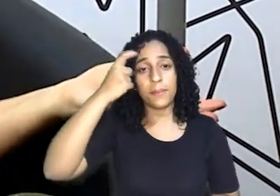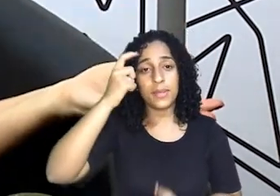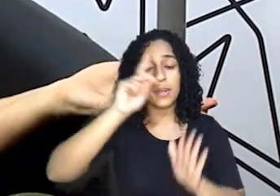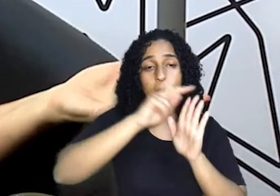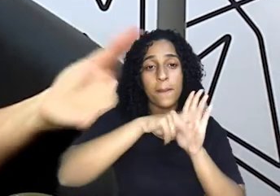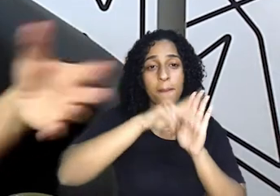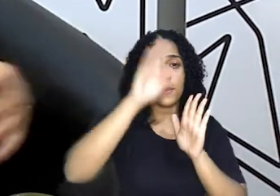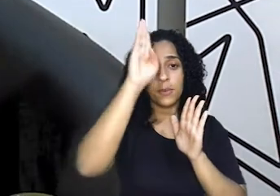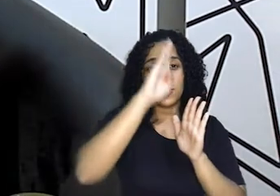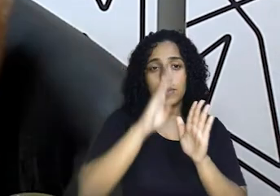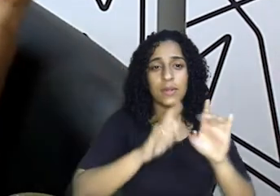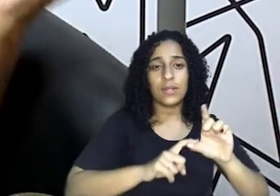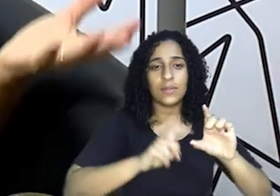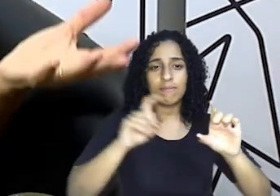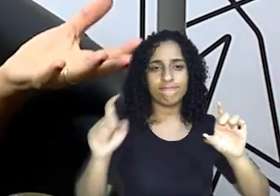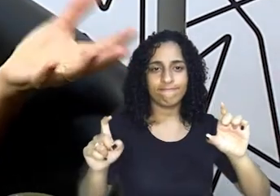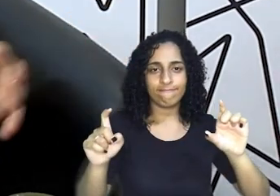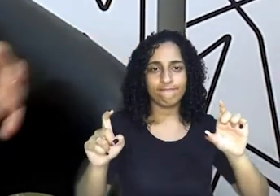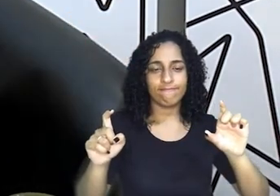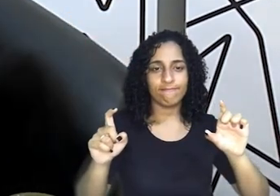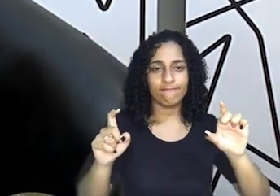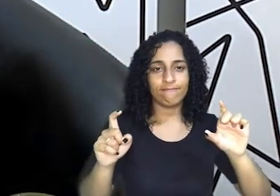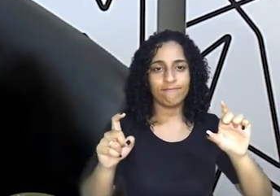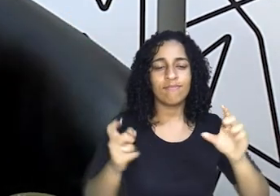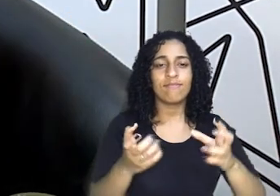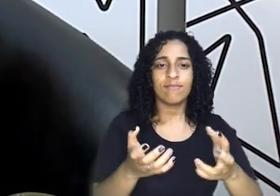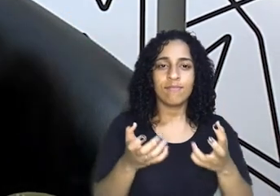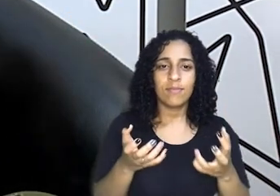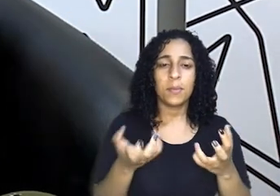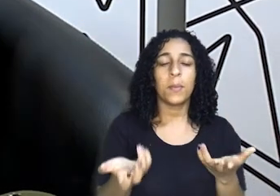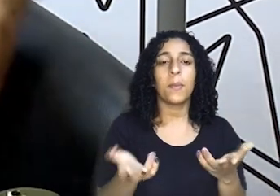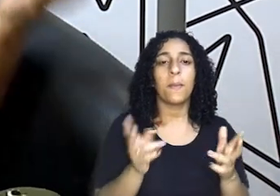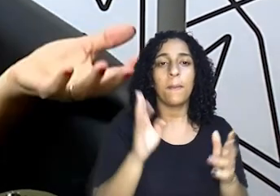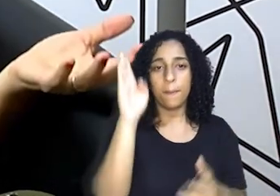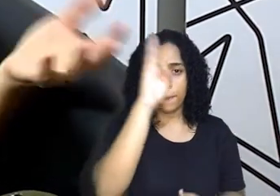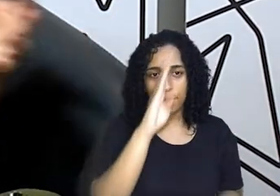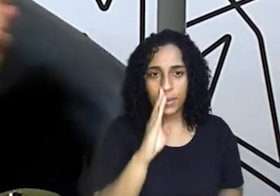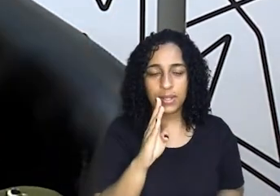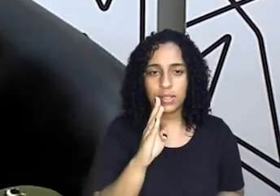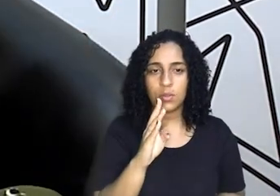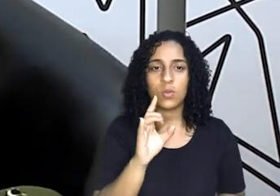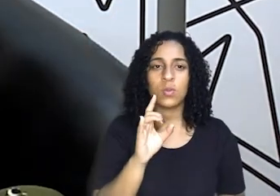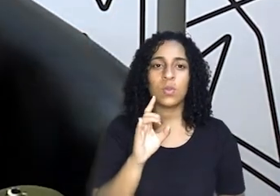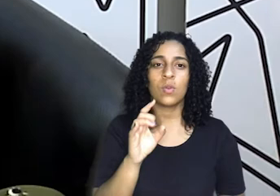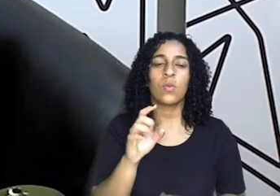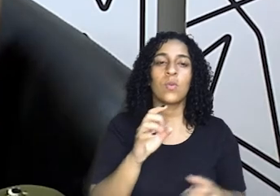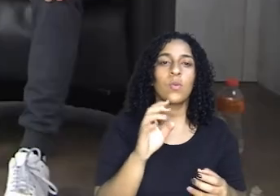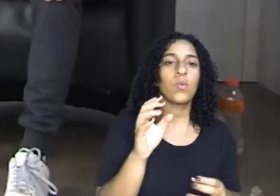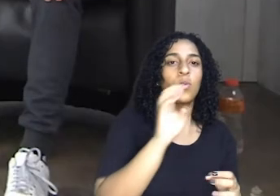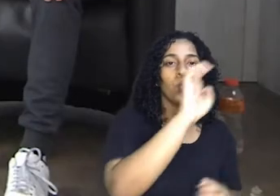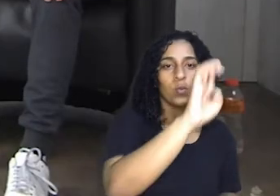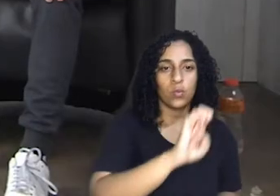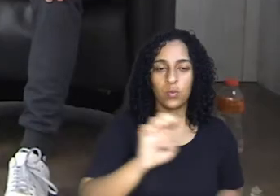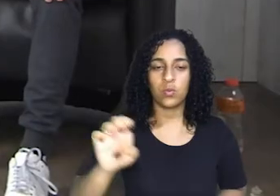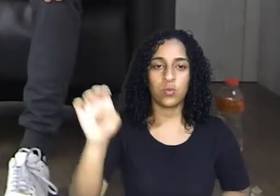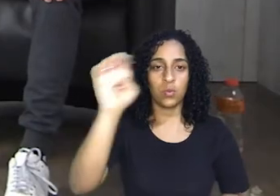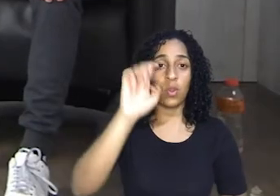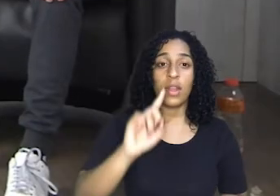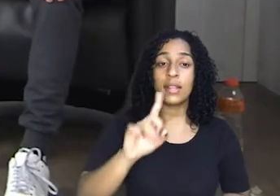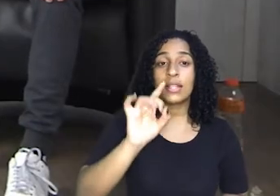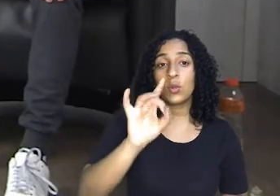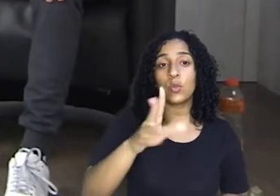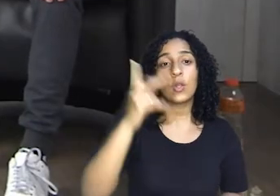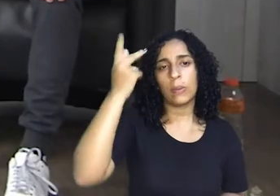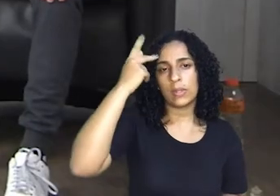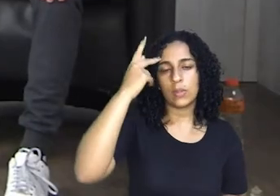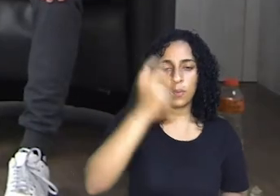projetos de Brasil mas Independentes né que considerem os brasis e não só o Brasil eixos e o São Paulo ali